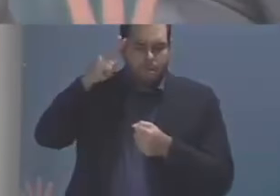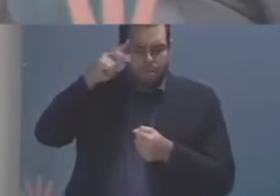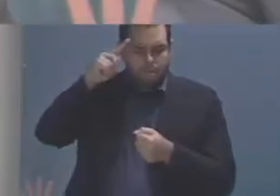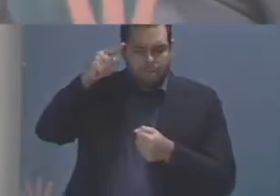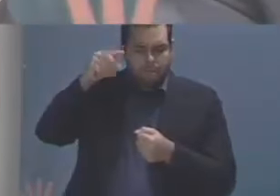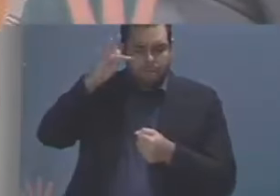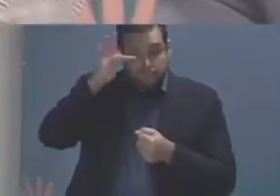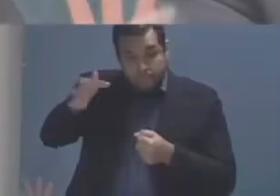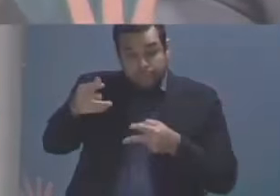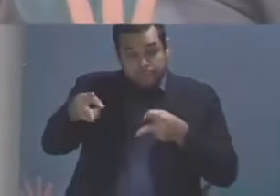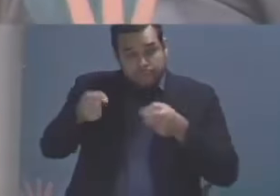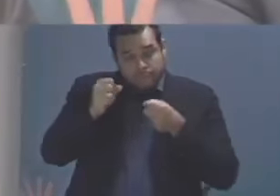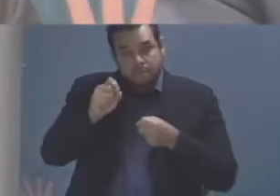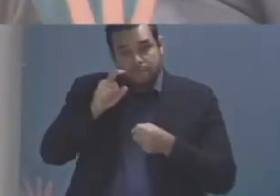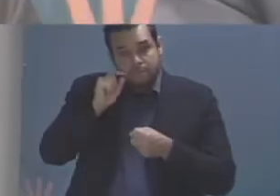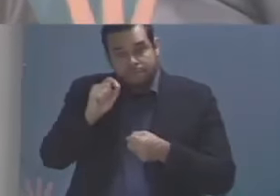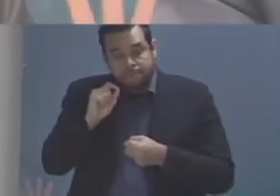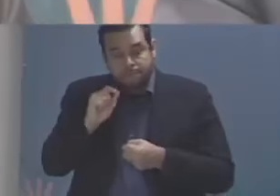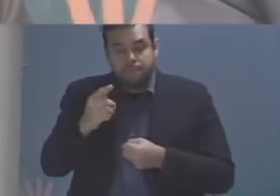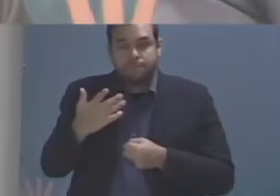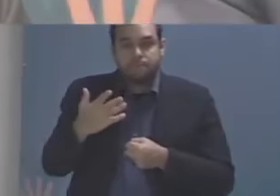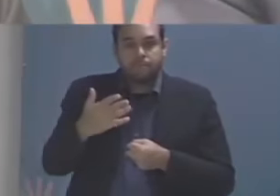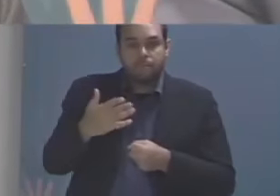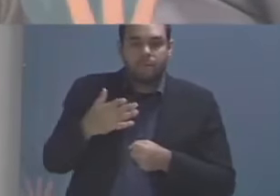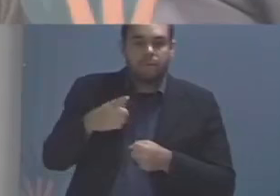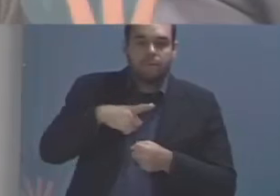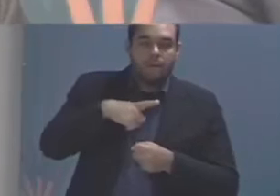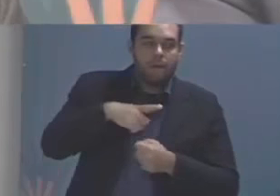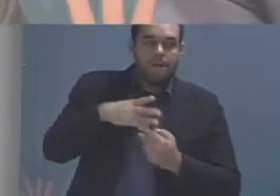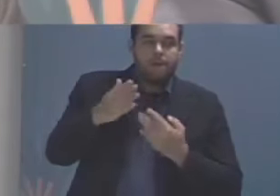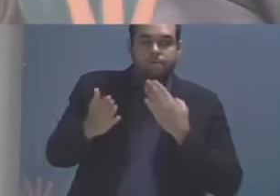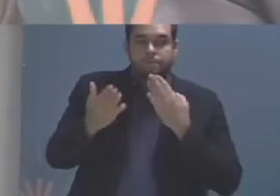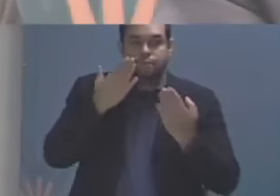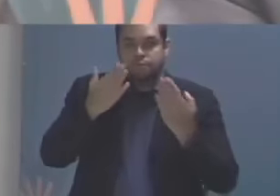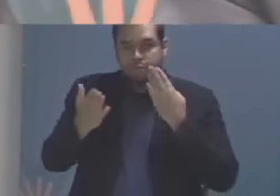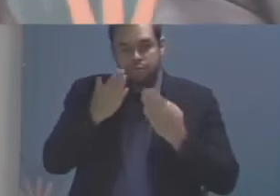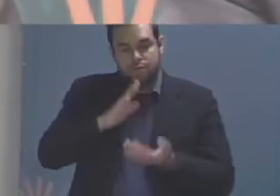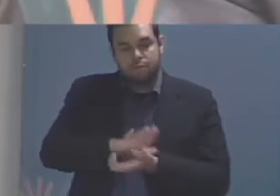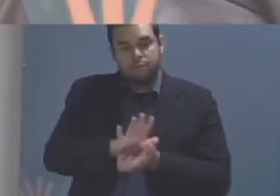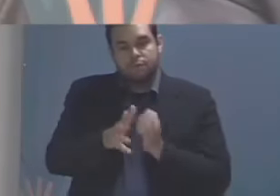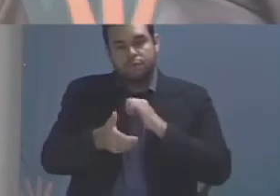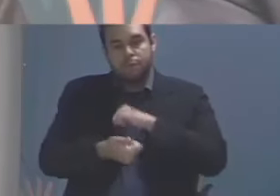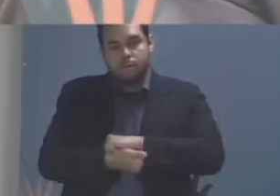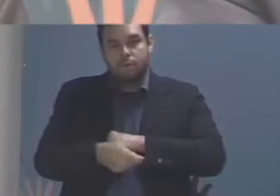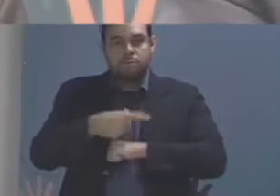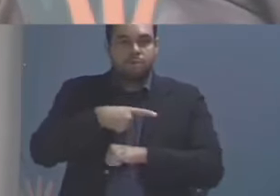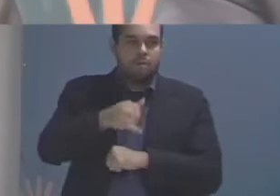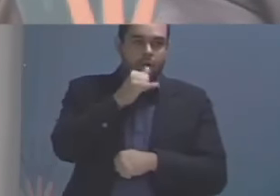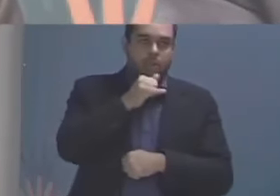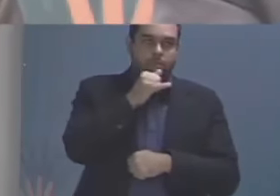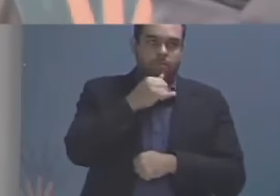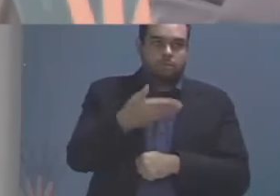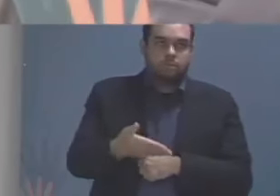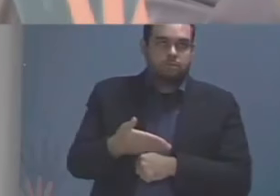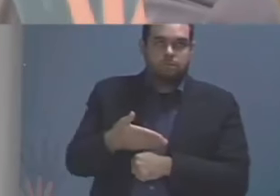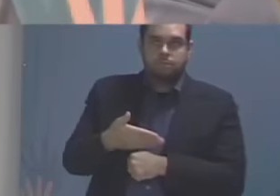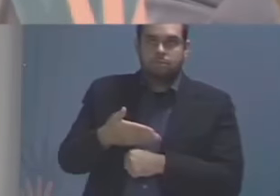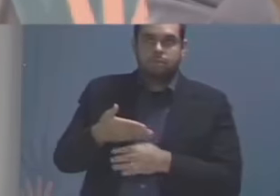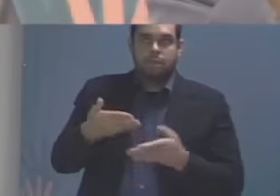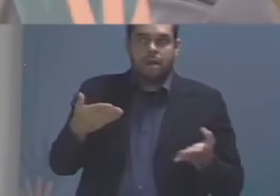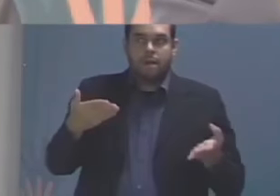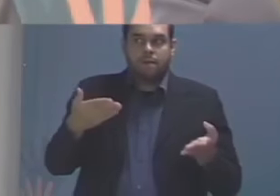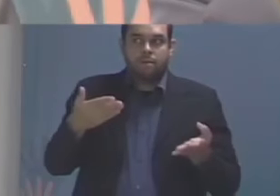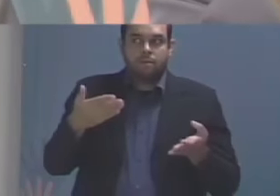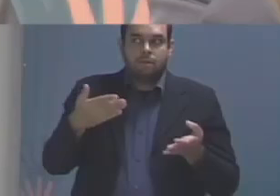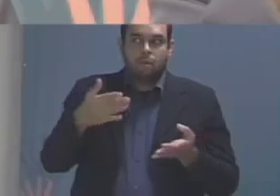baixar no nosso site. Você vai encontrar lá que a psicologia do esporte, nós temos, por exemplo, em curso, diante